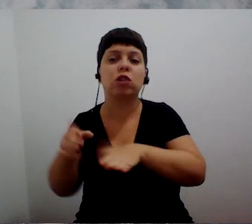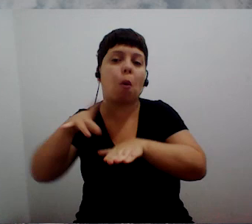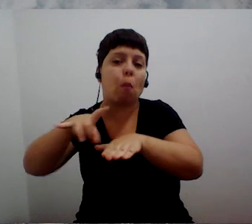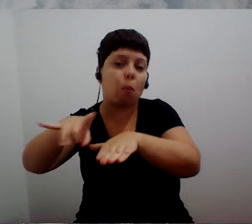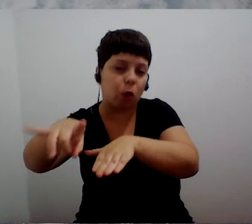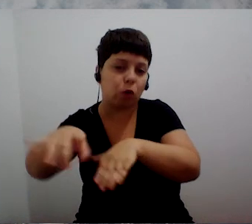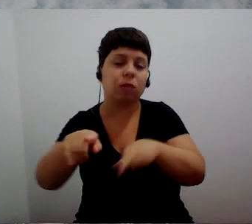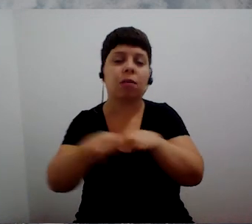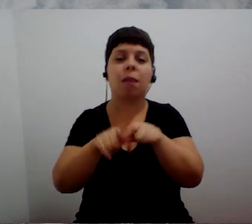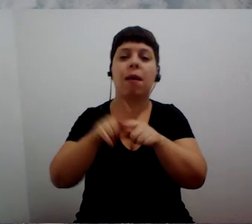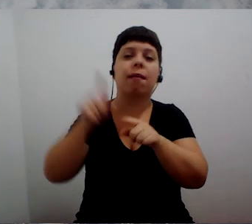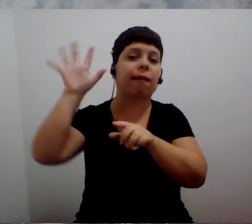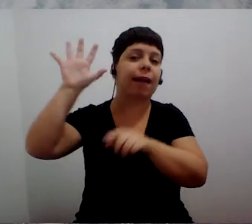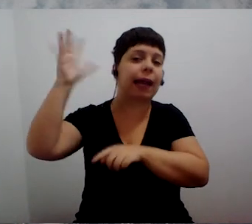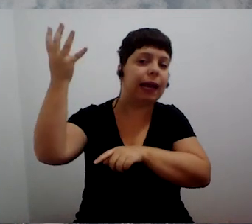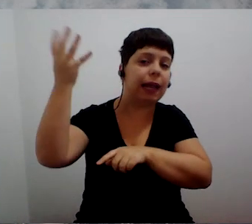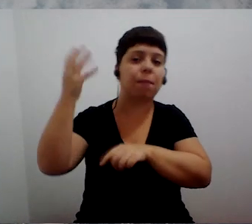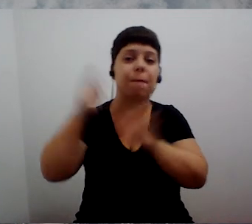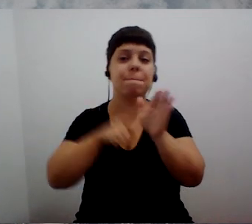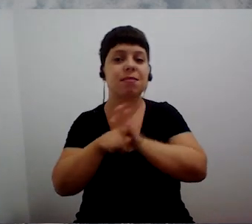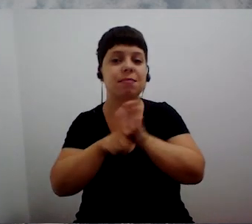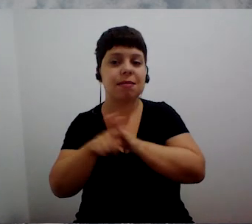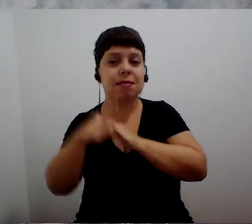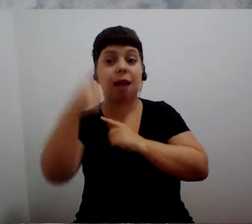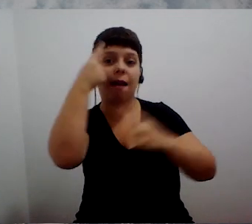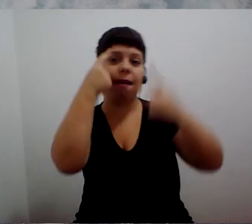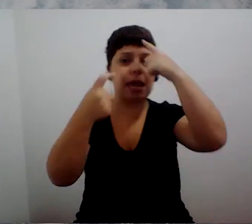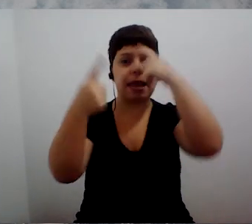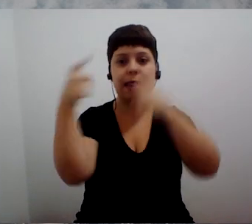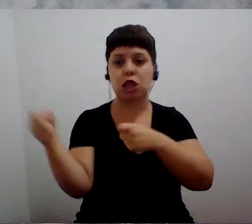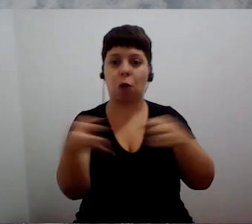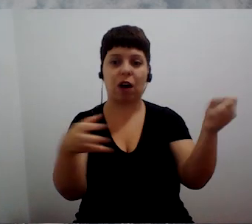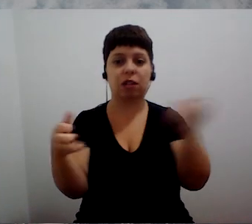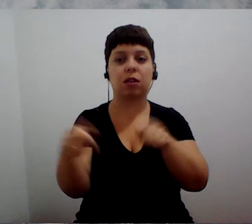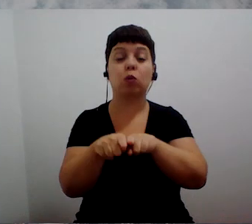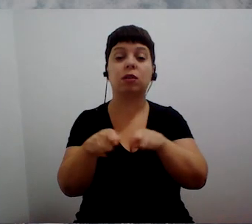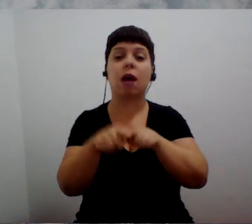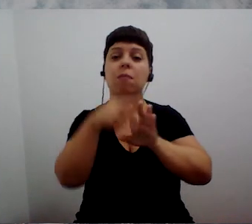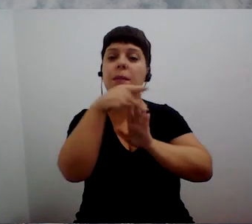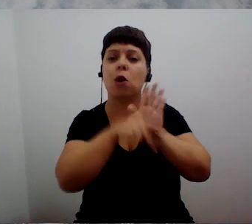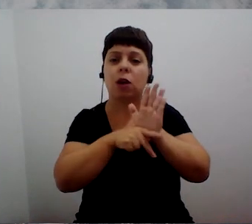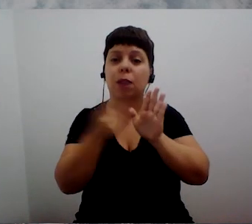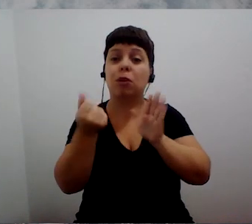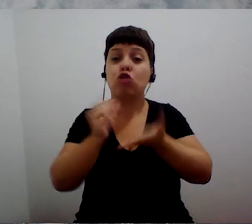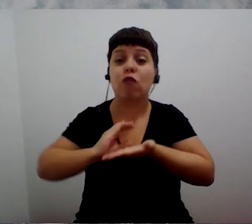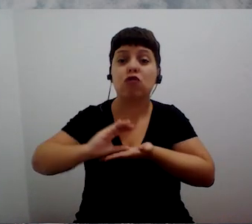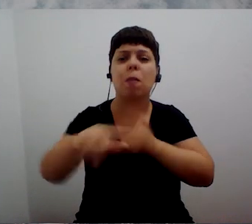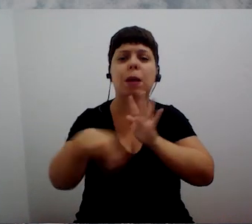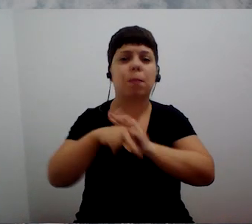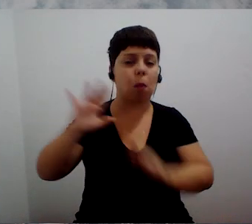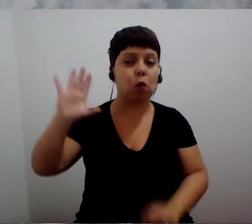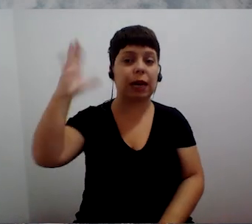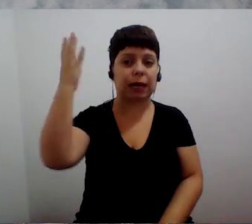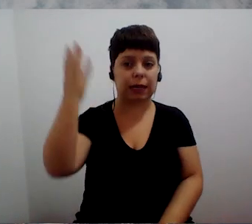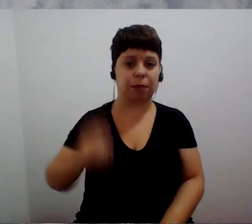adaptação, pesquisa, inovação e programas de investimentos locais no clima. Ela